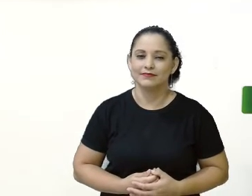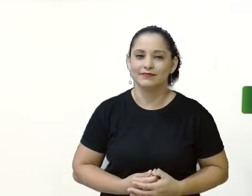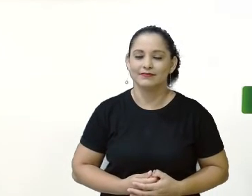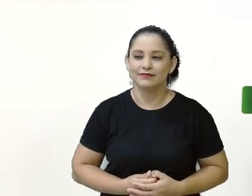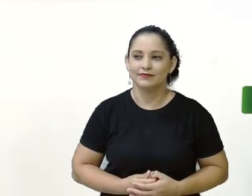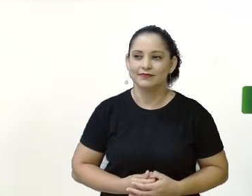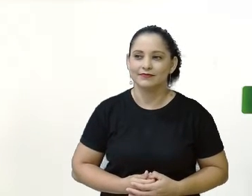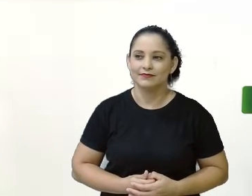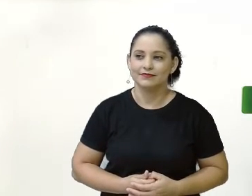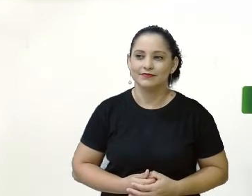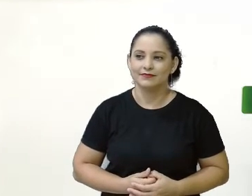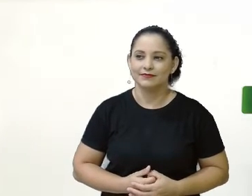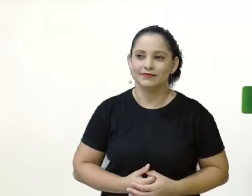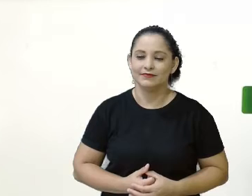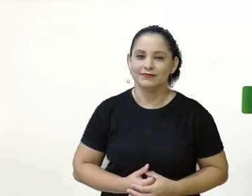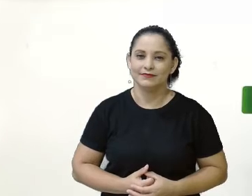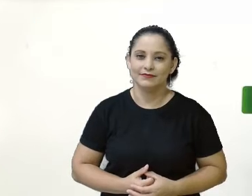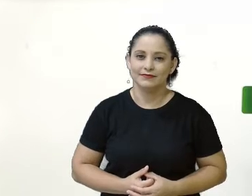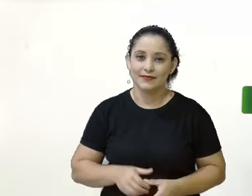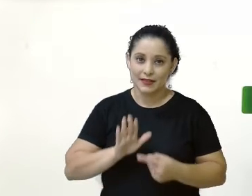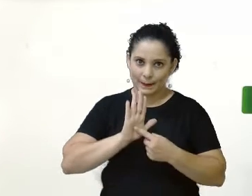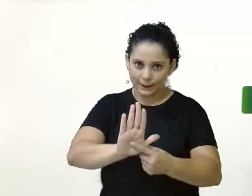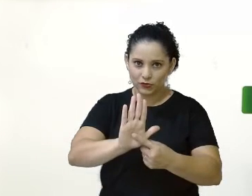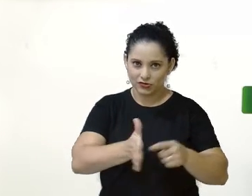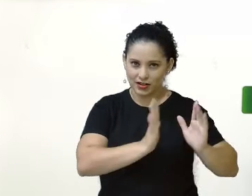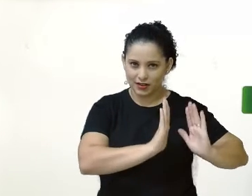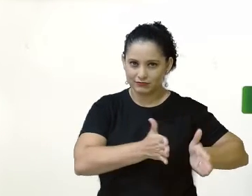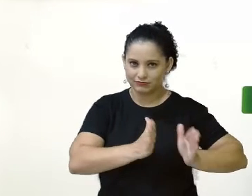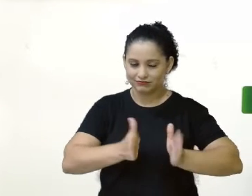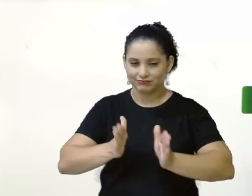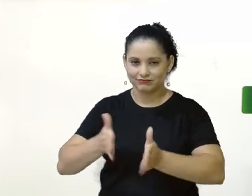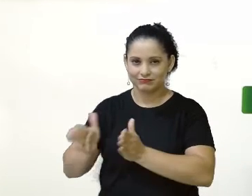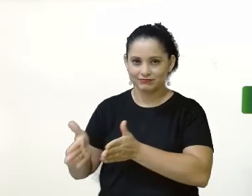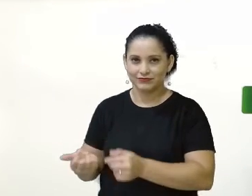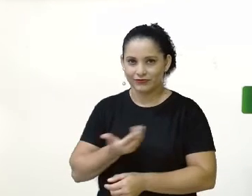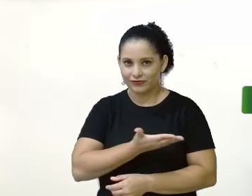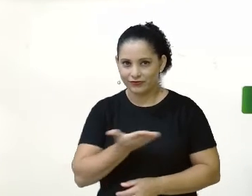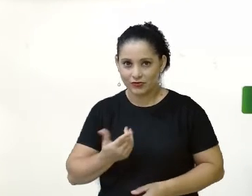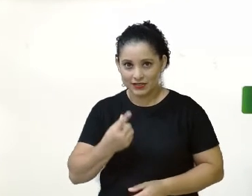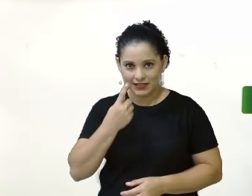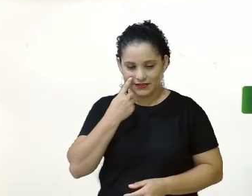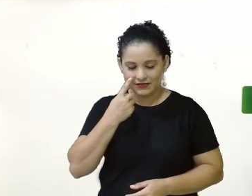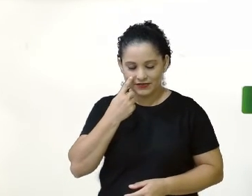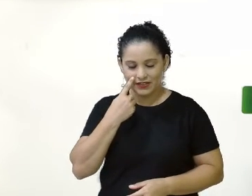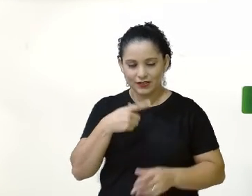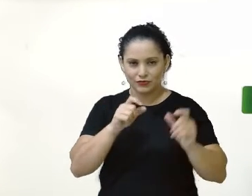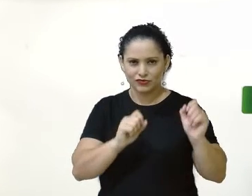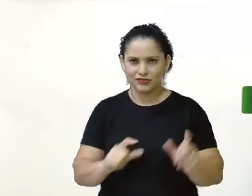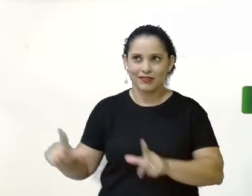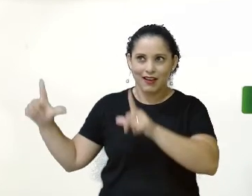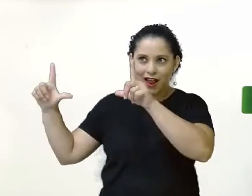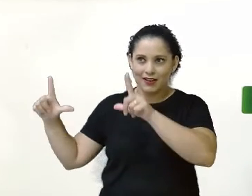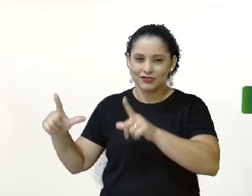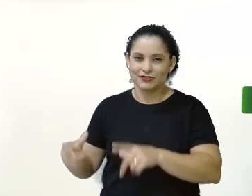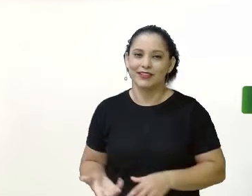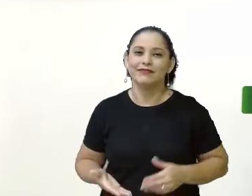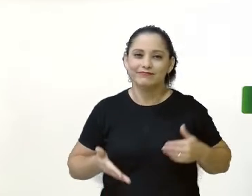Deixa eu só mostrar aqui, novamente, que deu uma bugada nos slides.